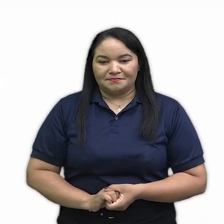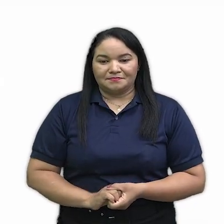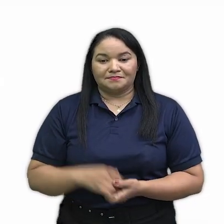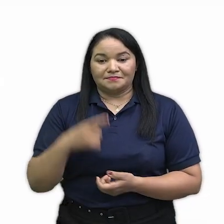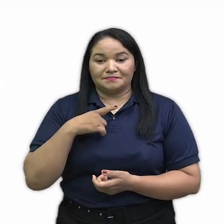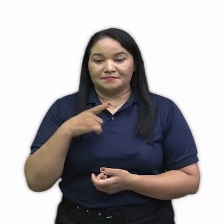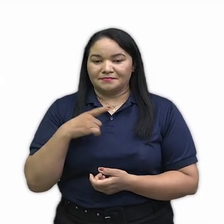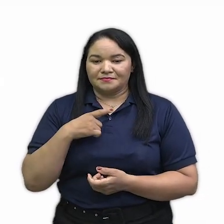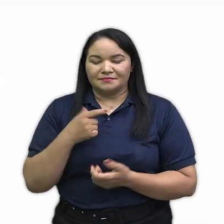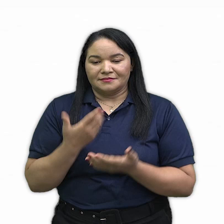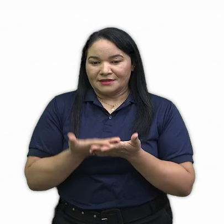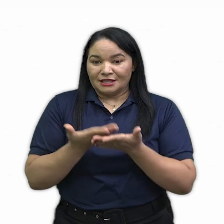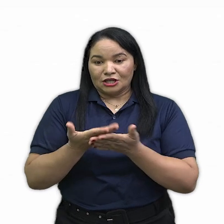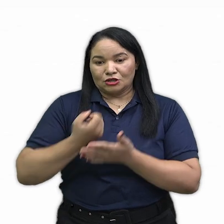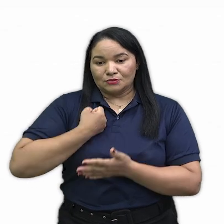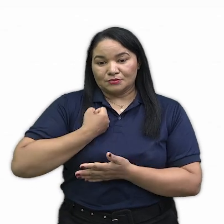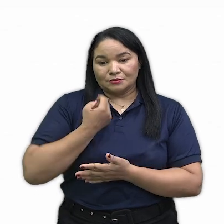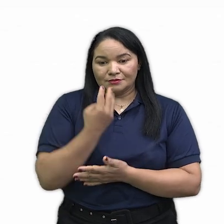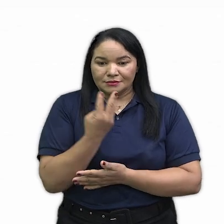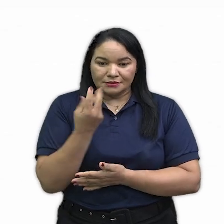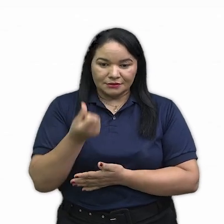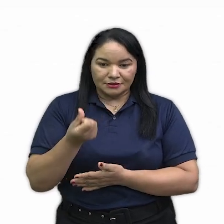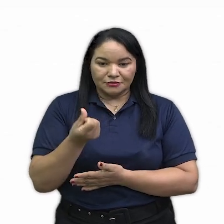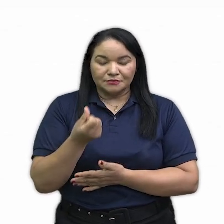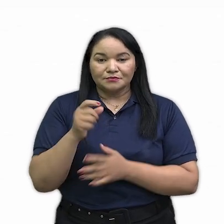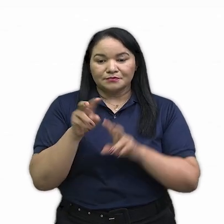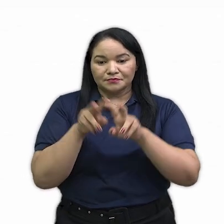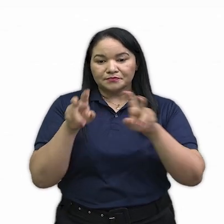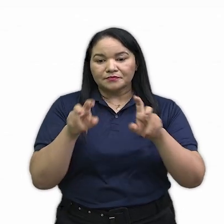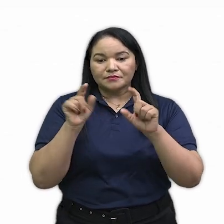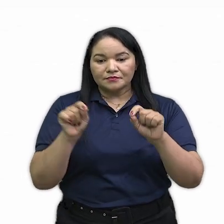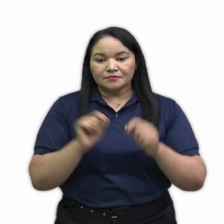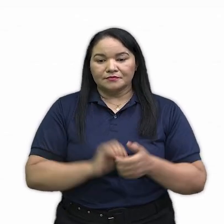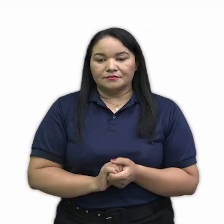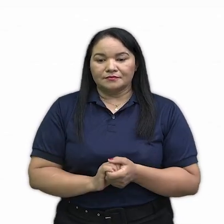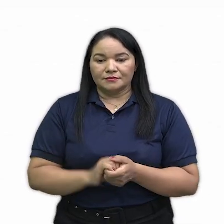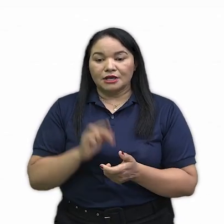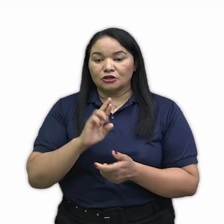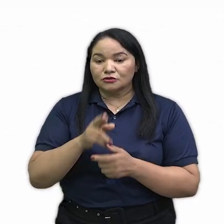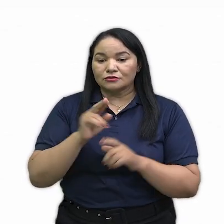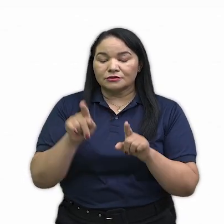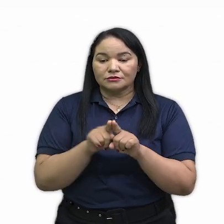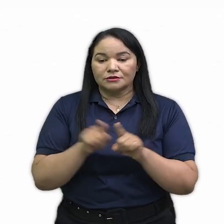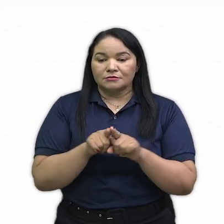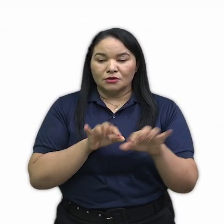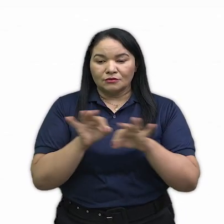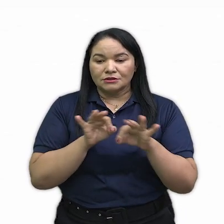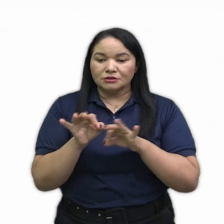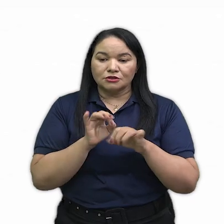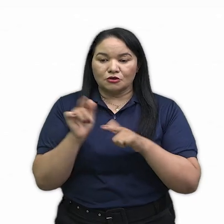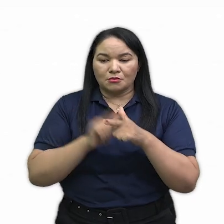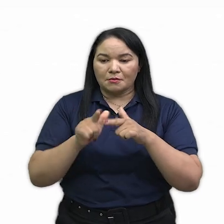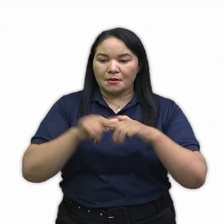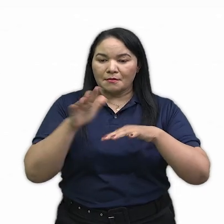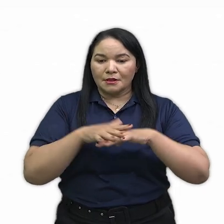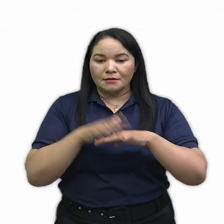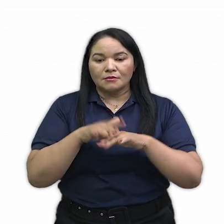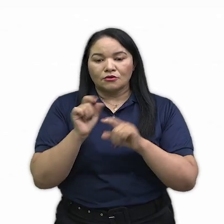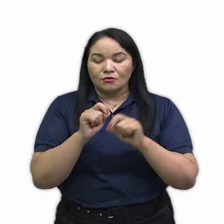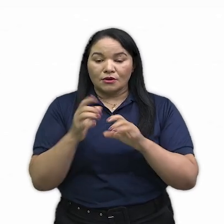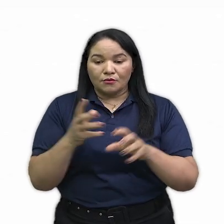Nós temos então aí, aula de número 36, objeto de conhecimento, resolução e elaboração de